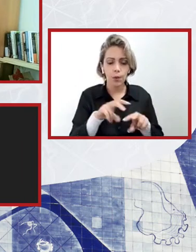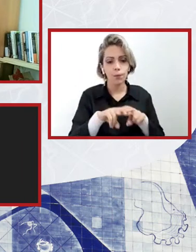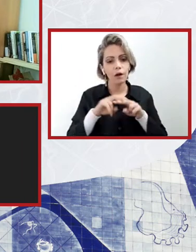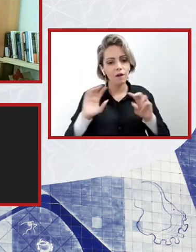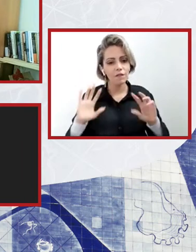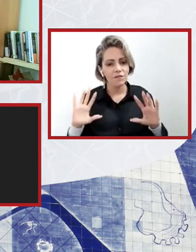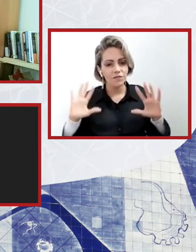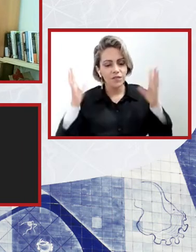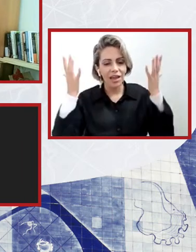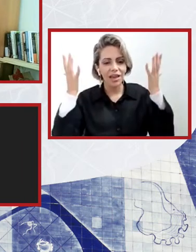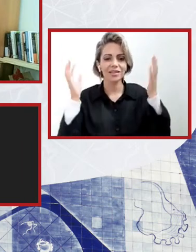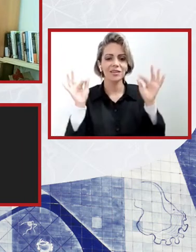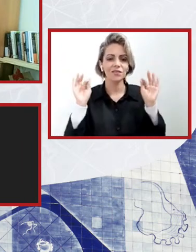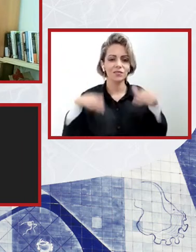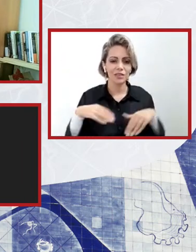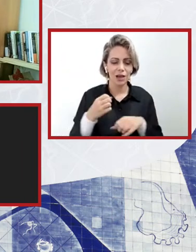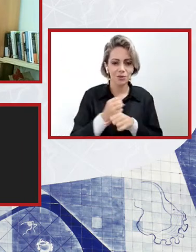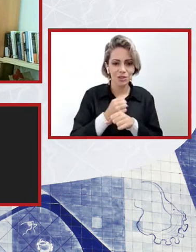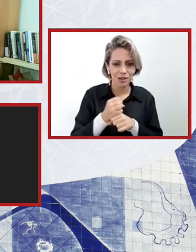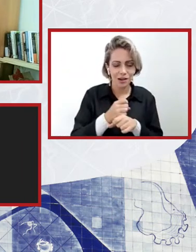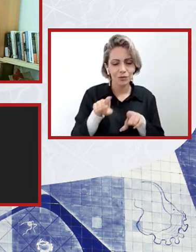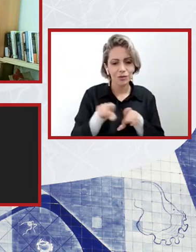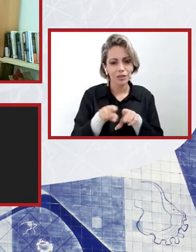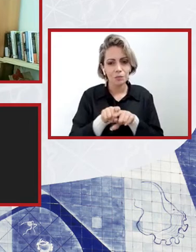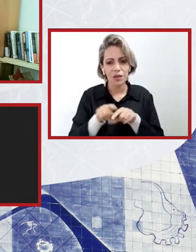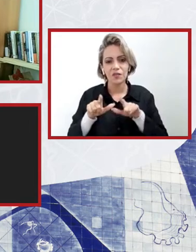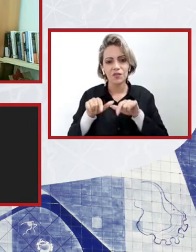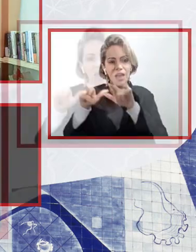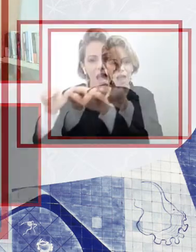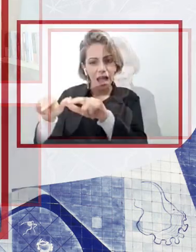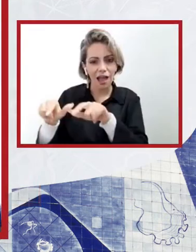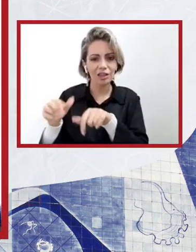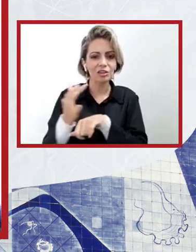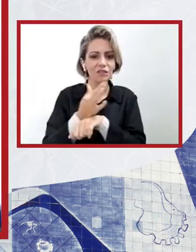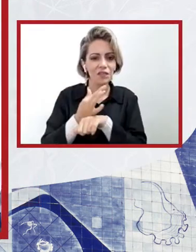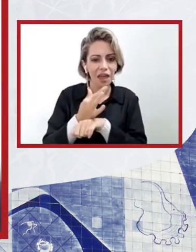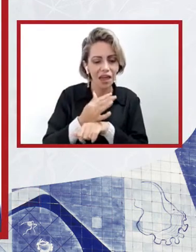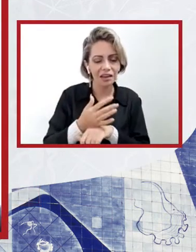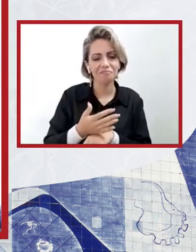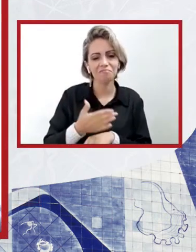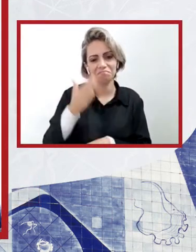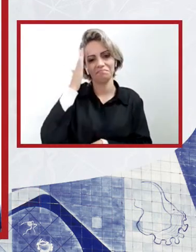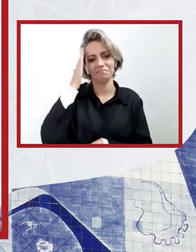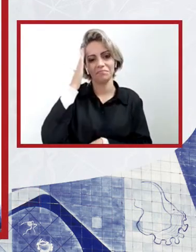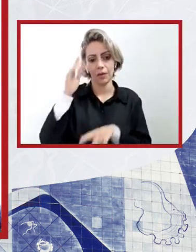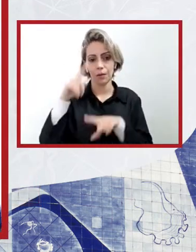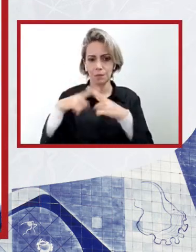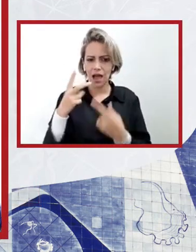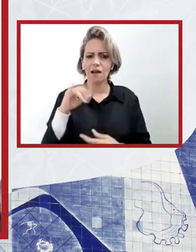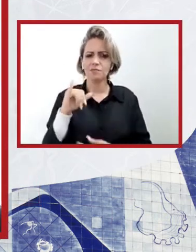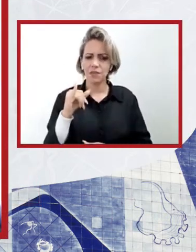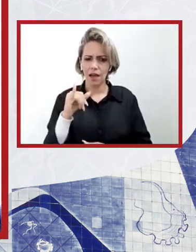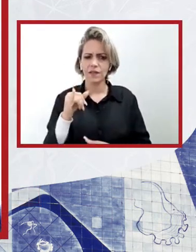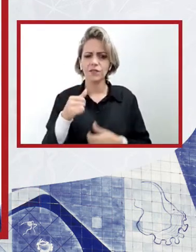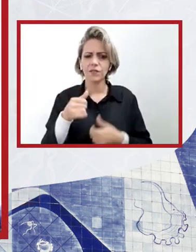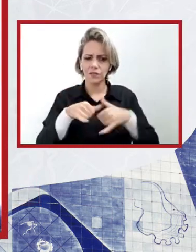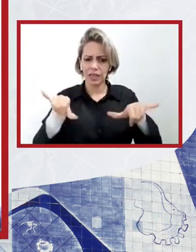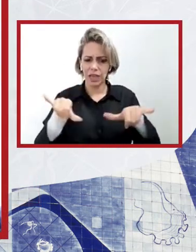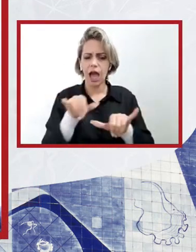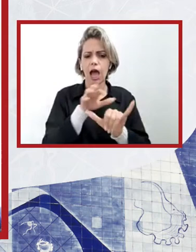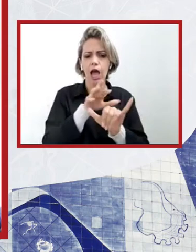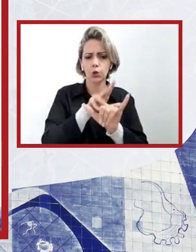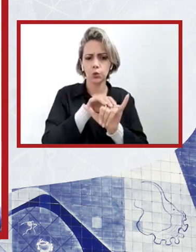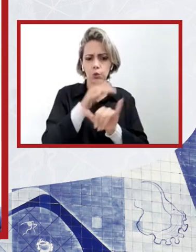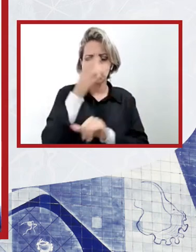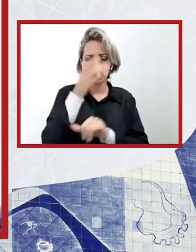com a organização, férias, viagens, né? Mas acho que vai ficar no YouTube também, gravado, então quem quiser ver,